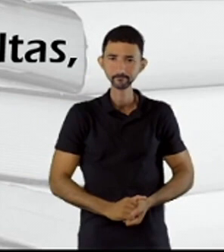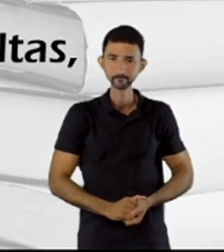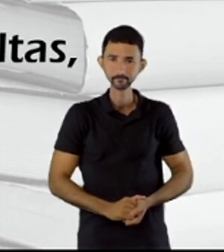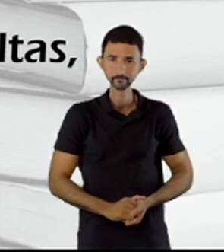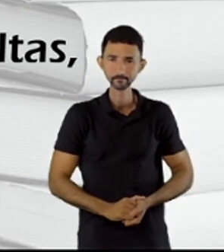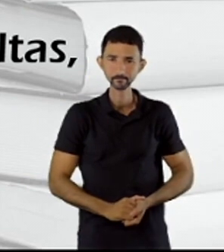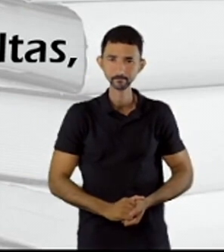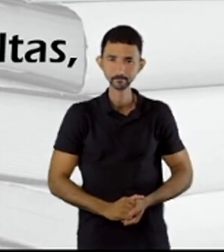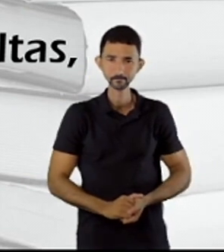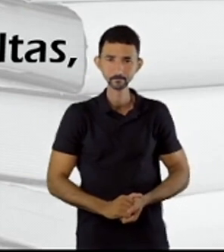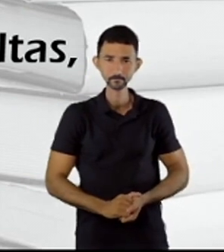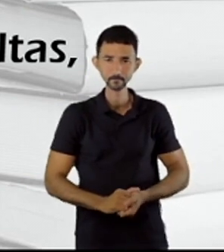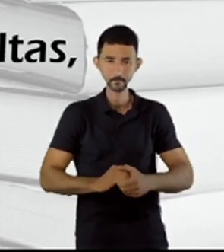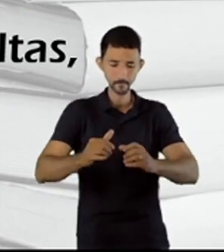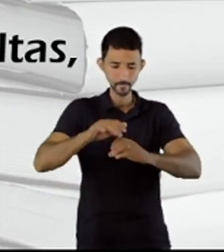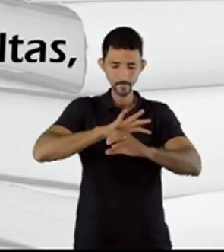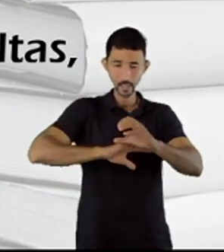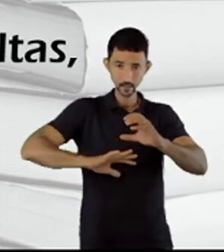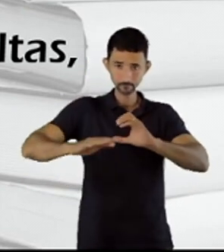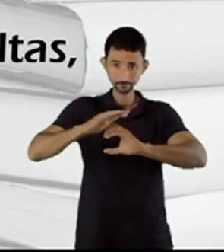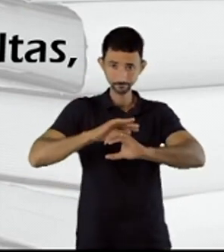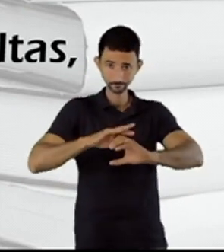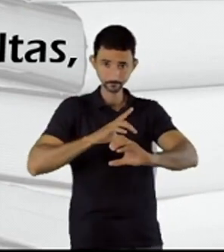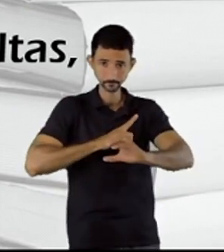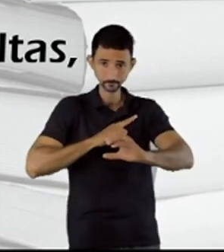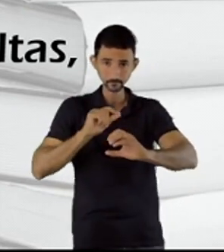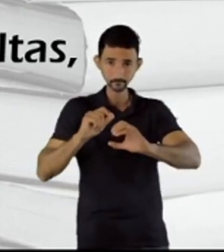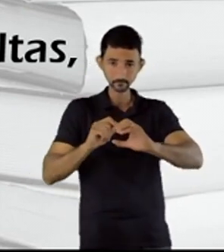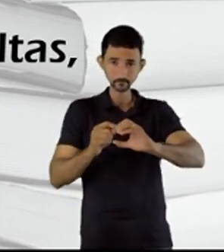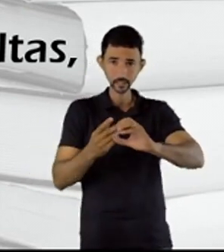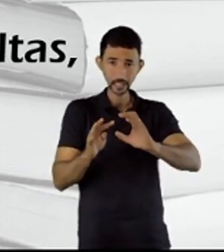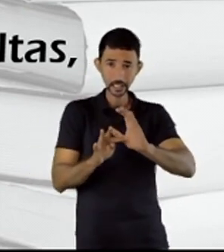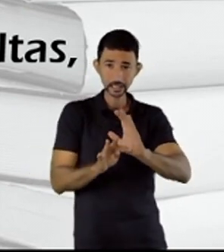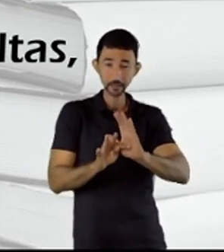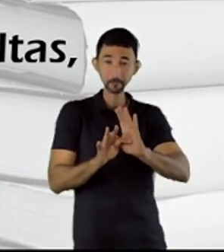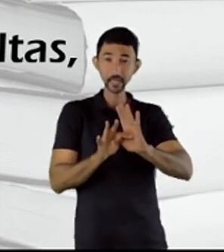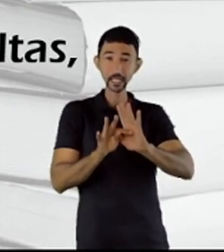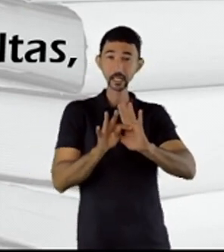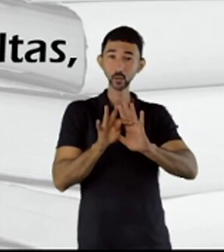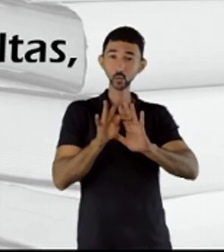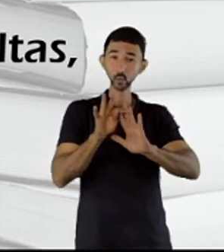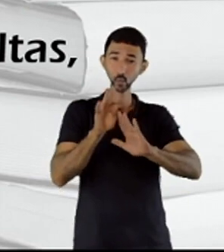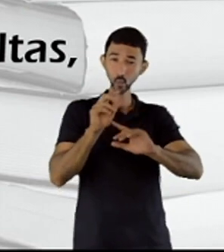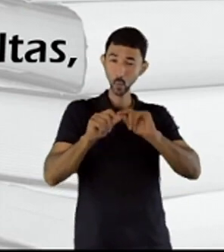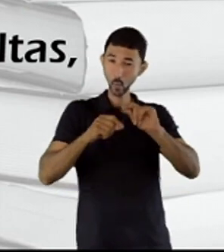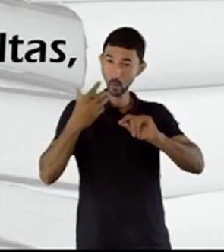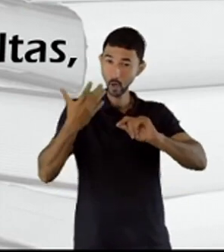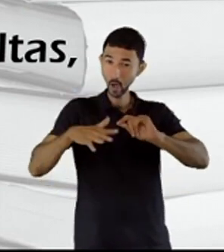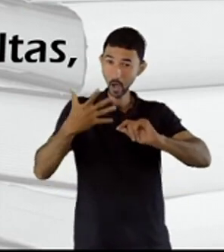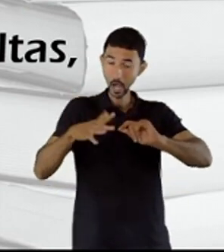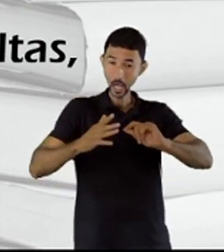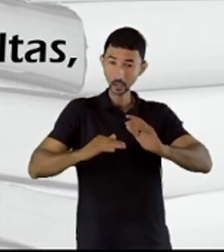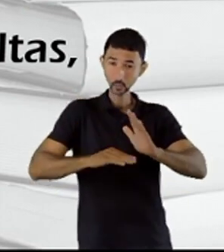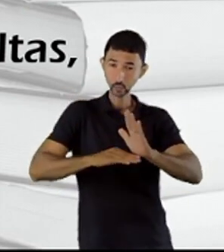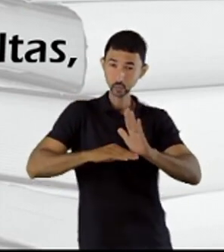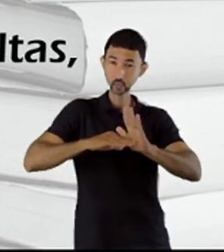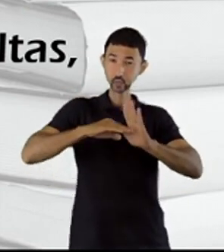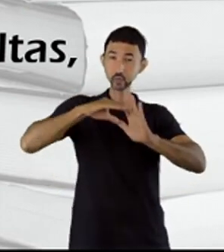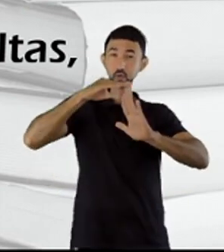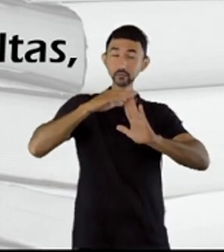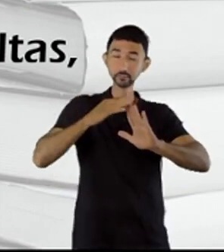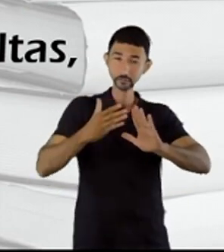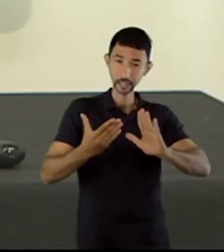Aqui, gente, nessa parte, as temperaturas, elas são extremamente altas. Vem aqui